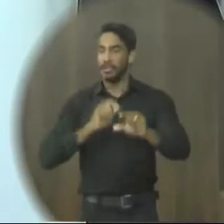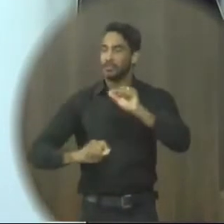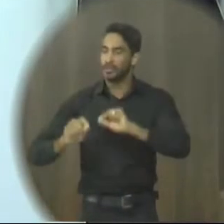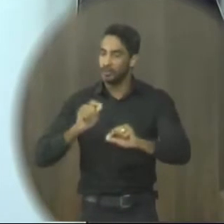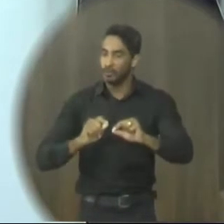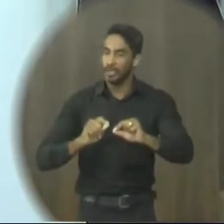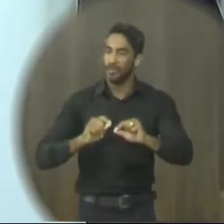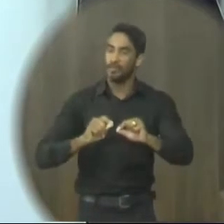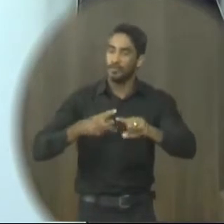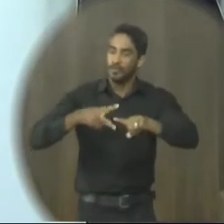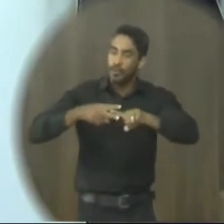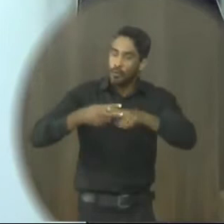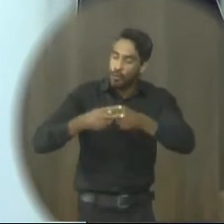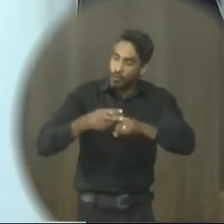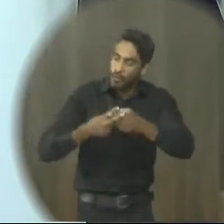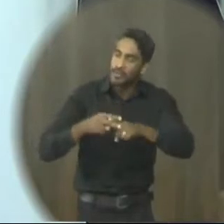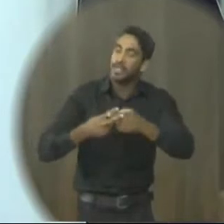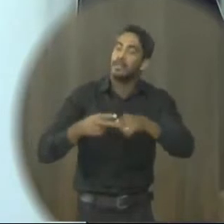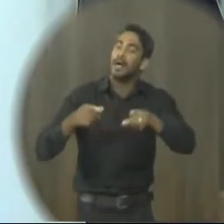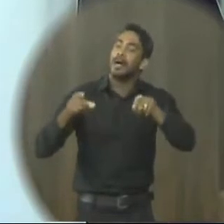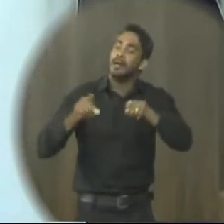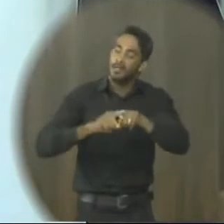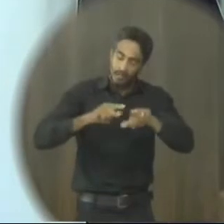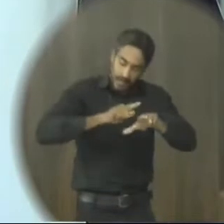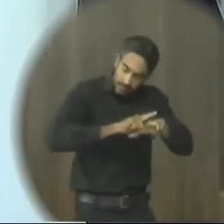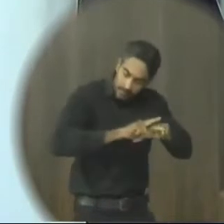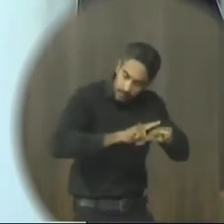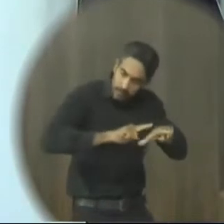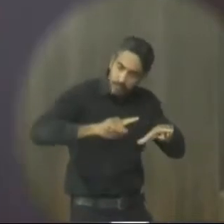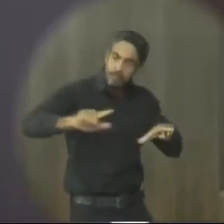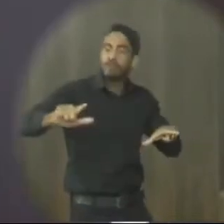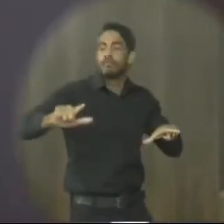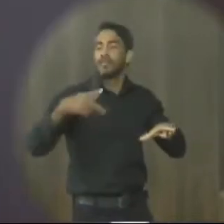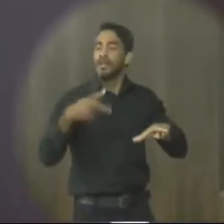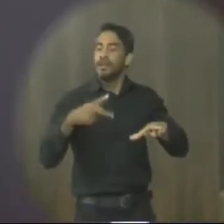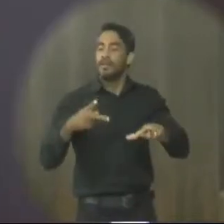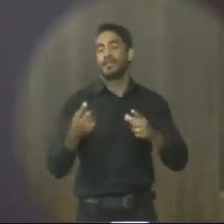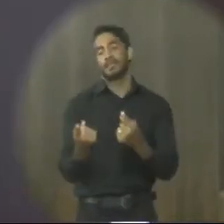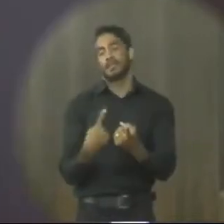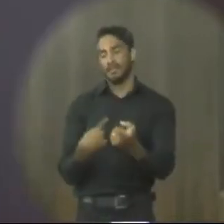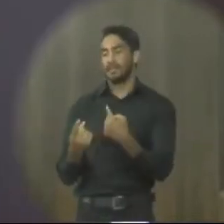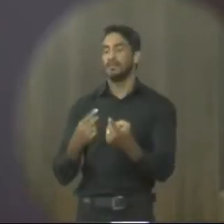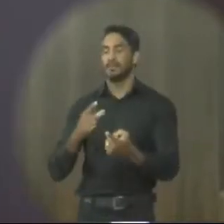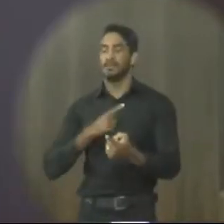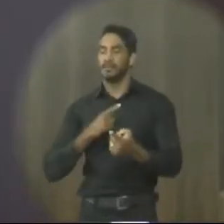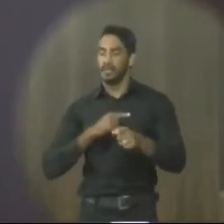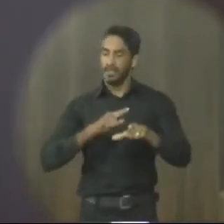vamos fazer os investimentos também nos recapeamentos, para a gente ter uma